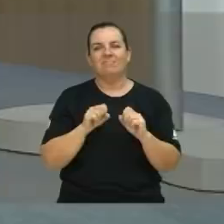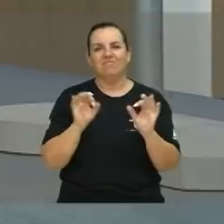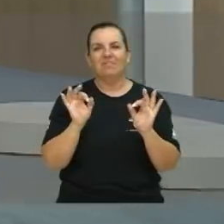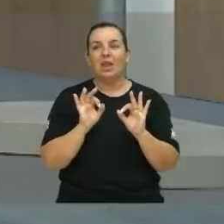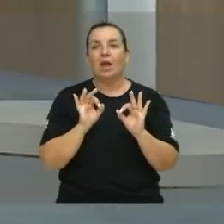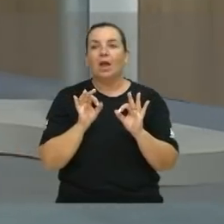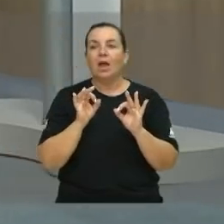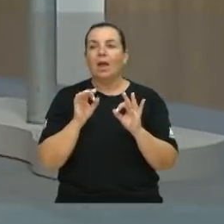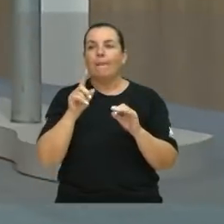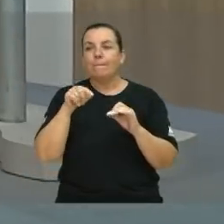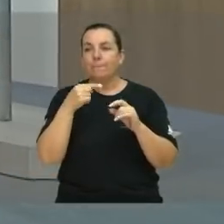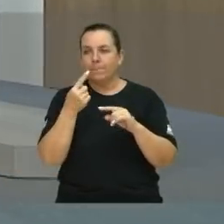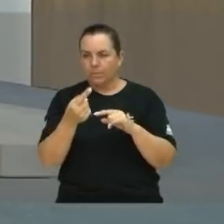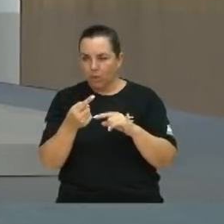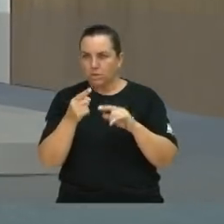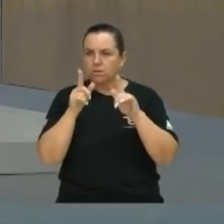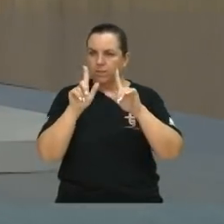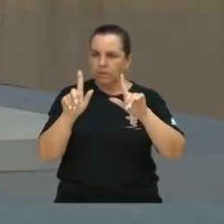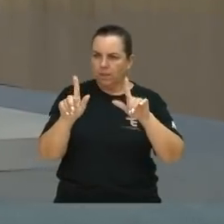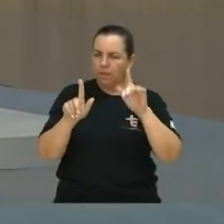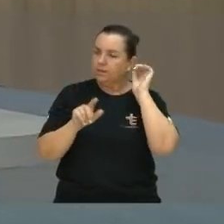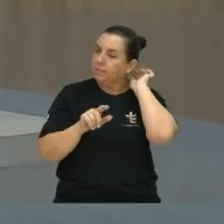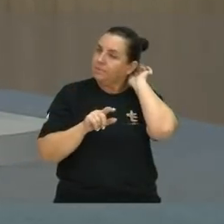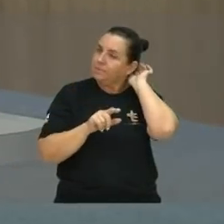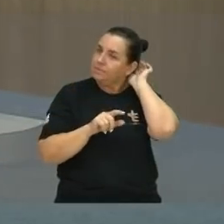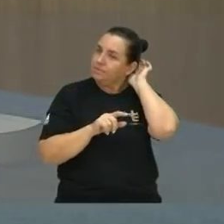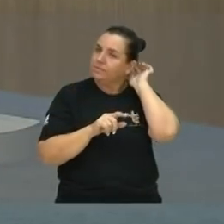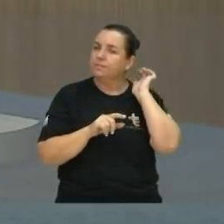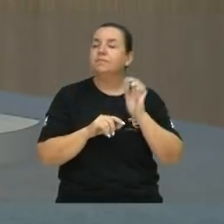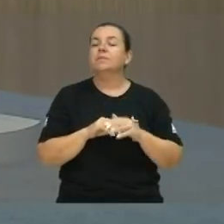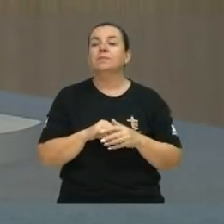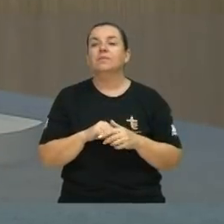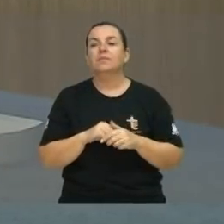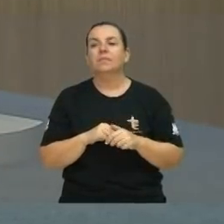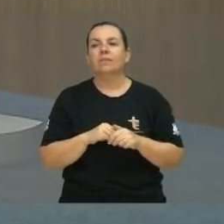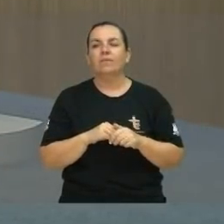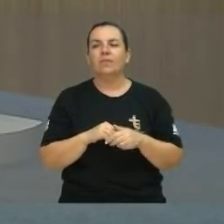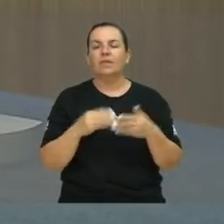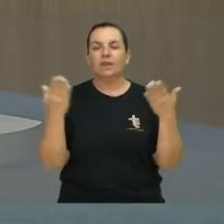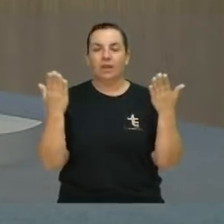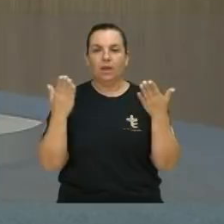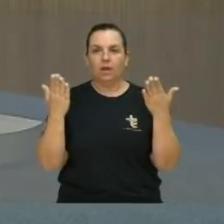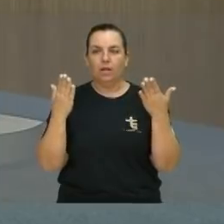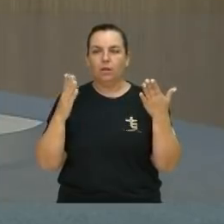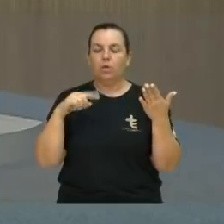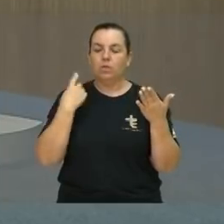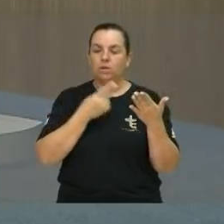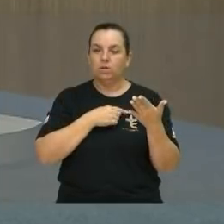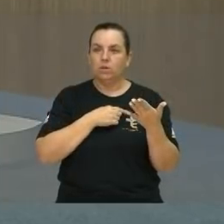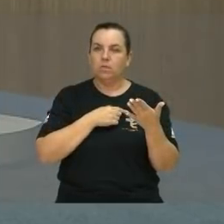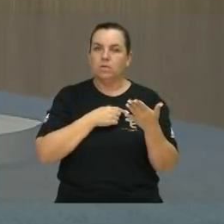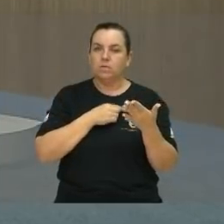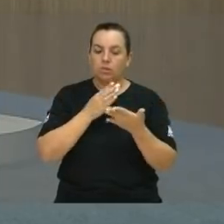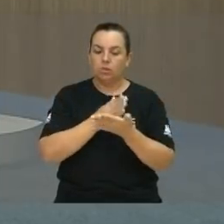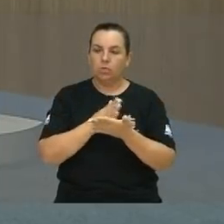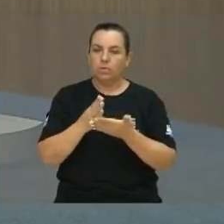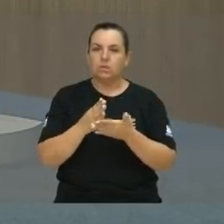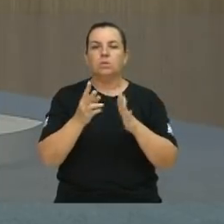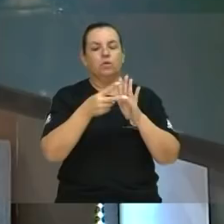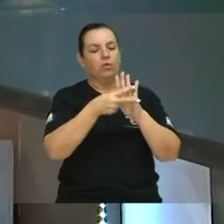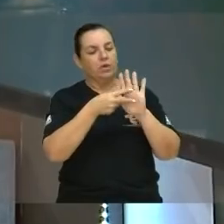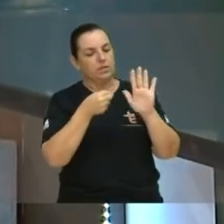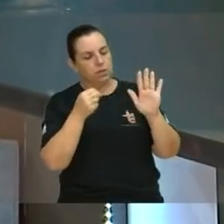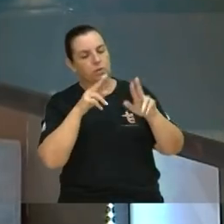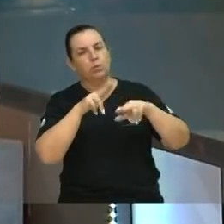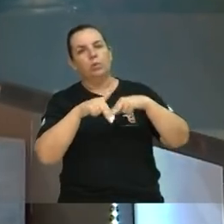ainda mais um vamos ver a próxima tela e agora nós começamos versículo